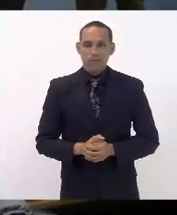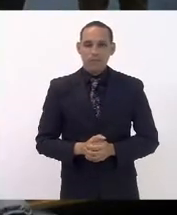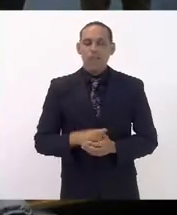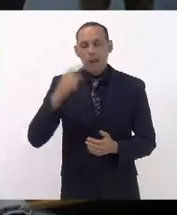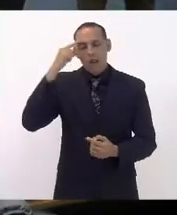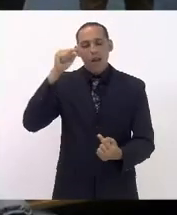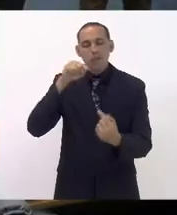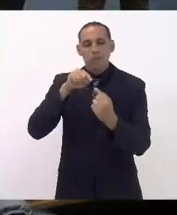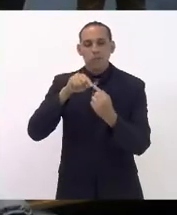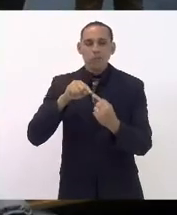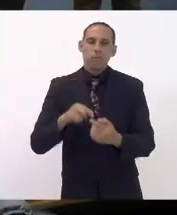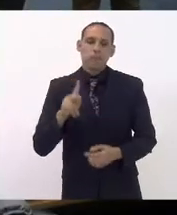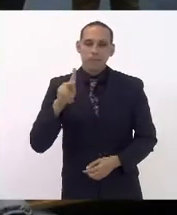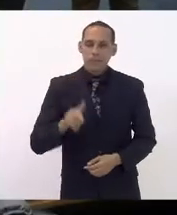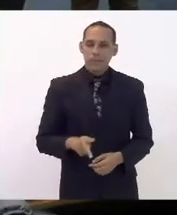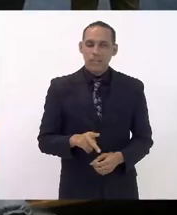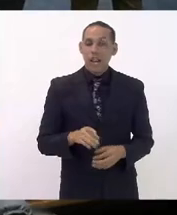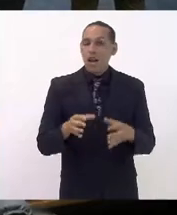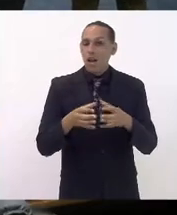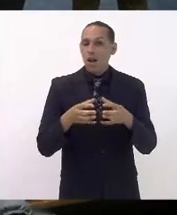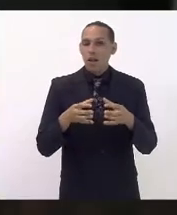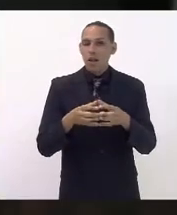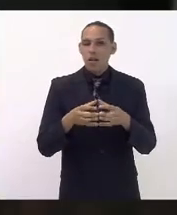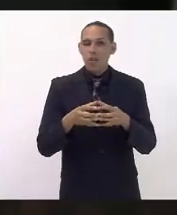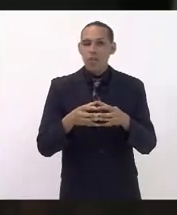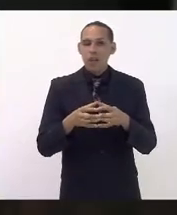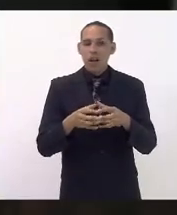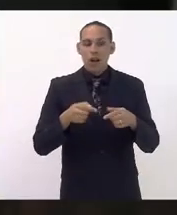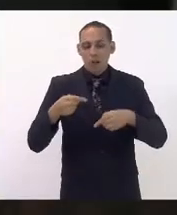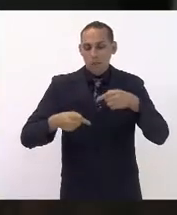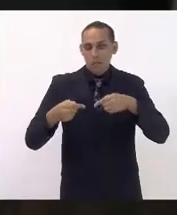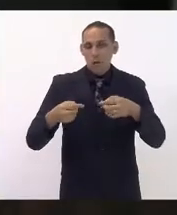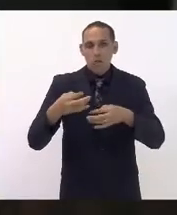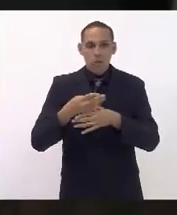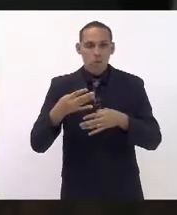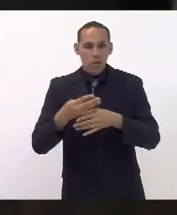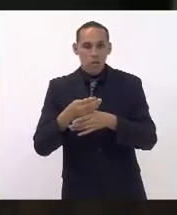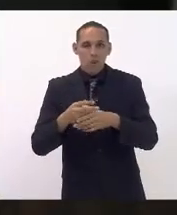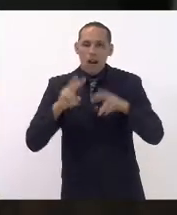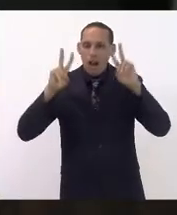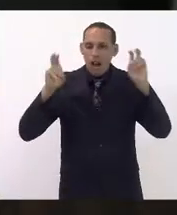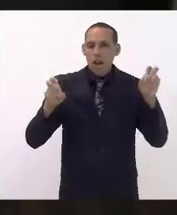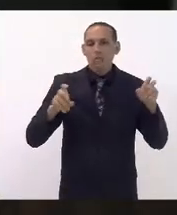Favorável, presidente. Pela Comissão de Política Urbana, Habitação e Assuntos Fundiários, deputado